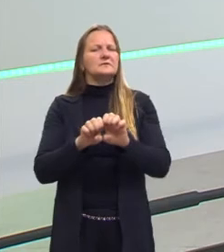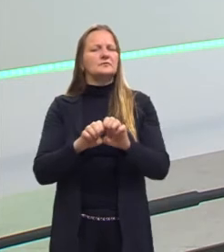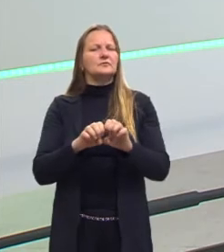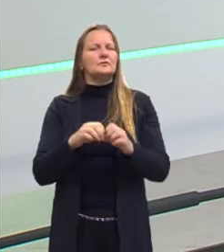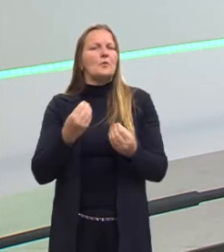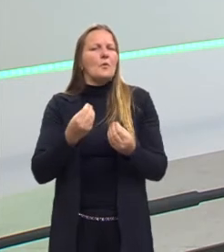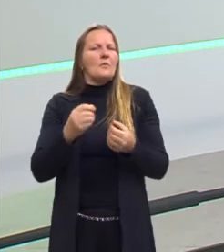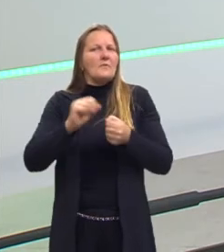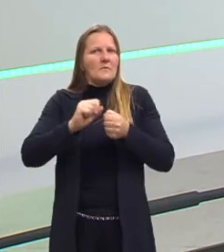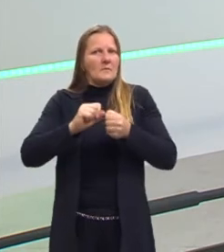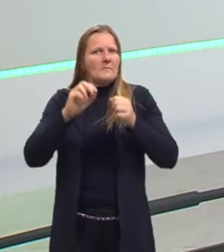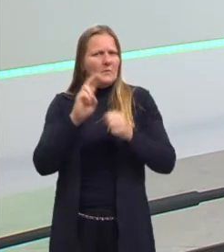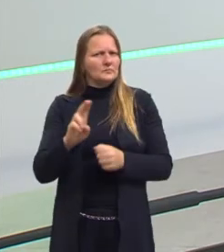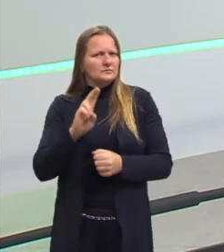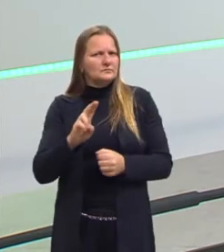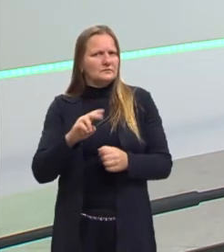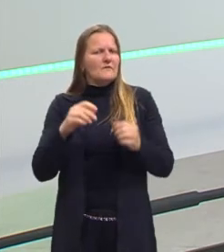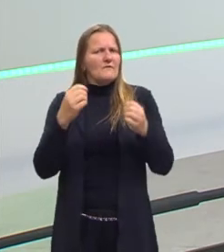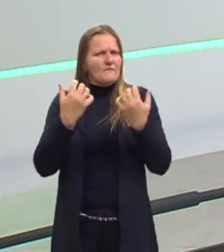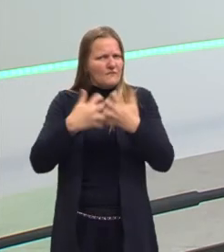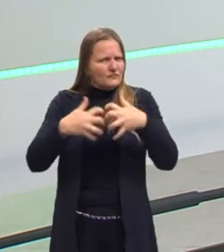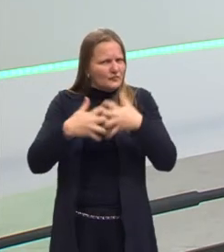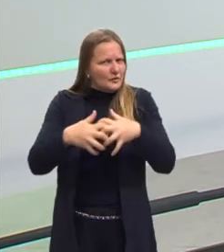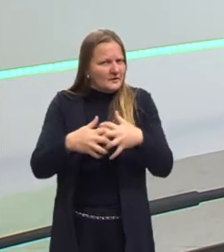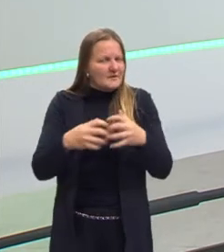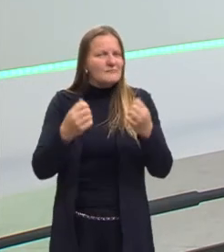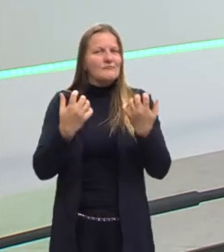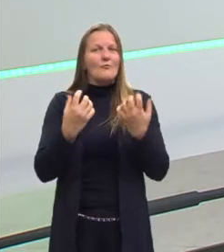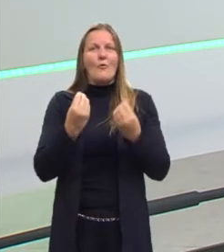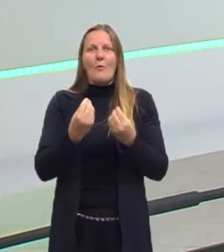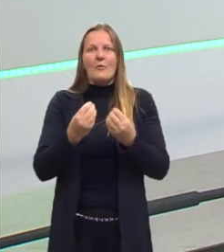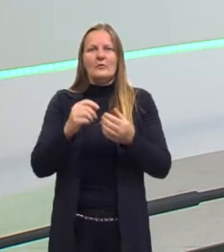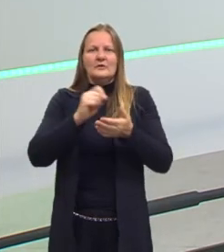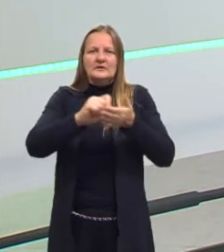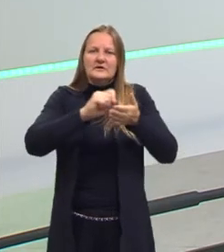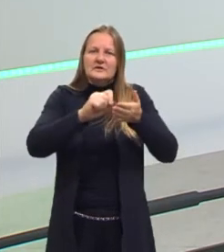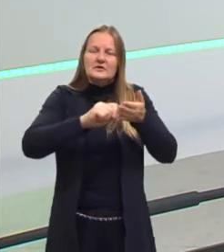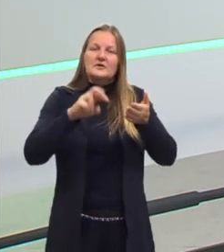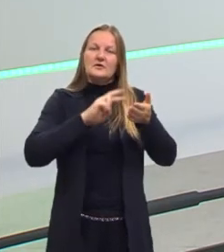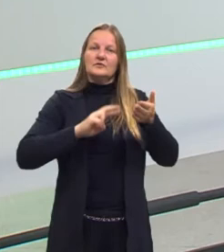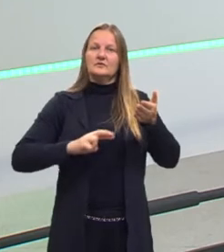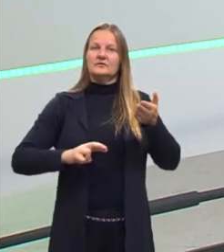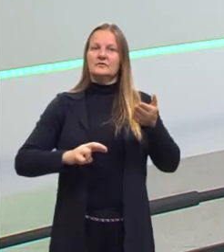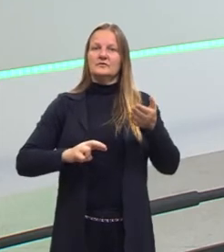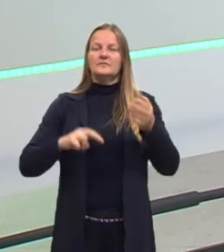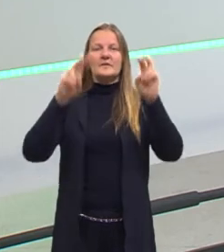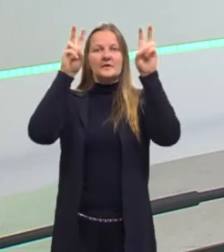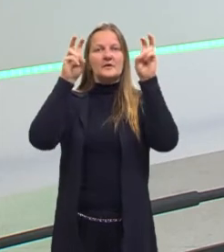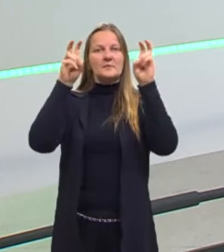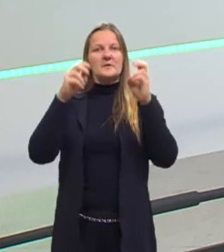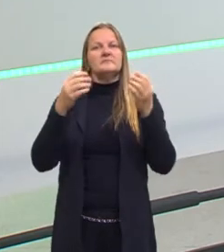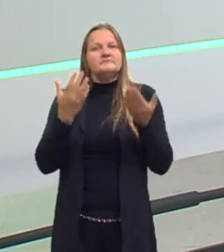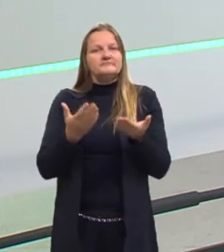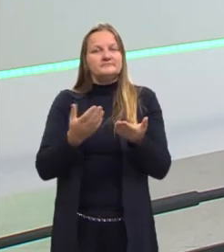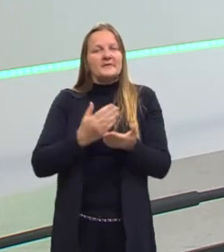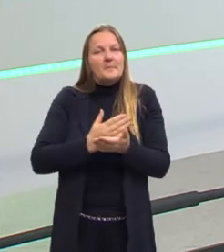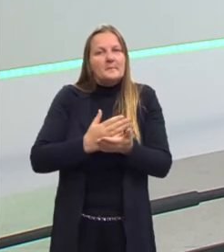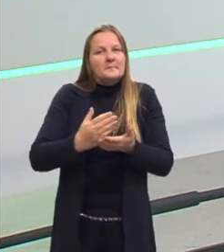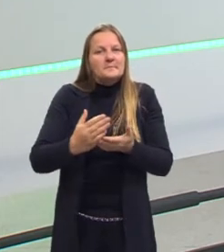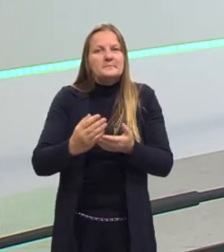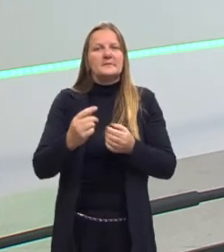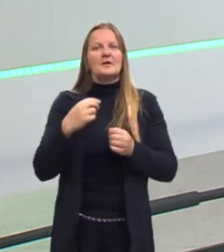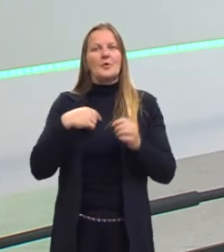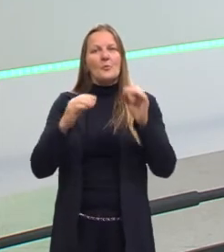eu posso usar o esqueleto ele funciona para eu conseguir escrever sobre qualquer temática Então a partir disso